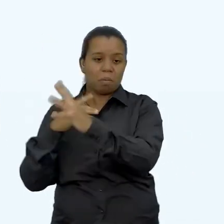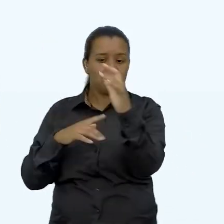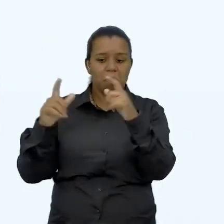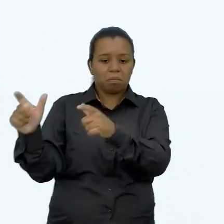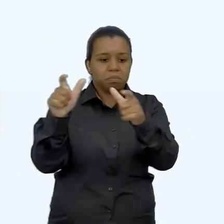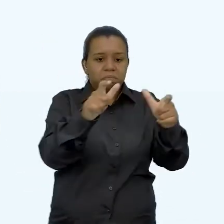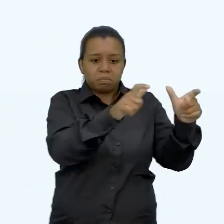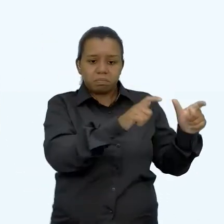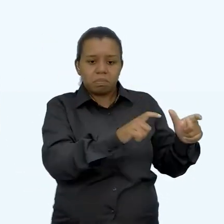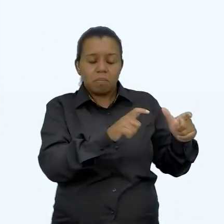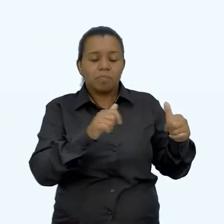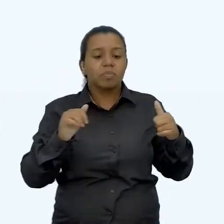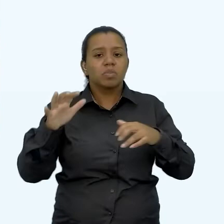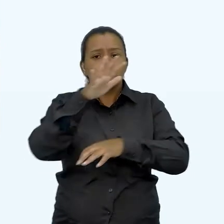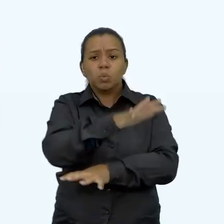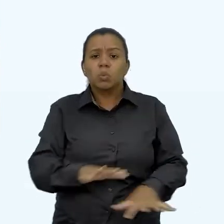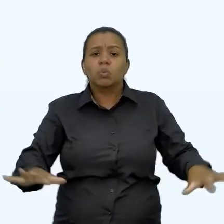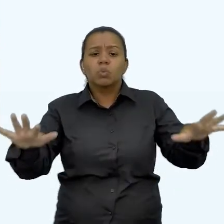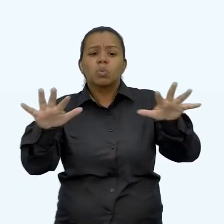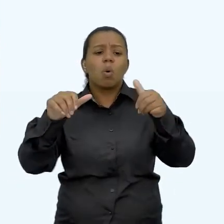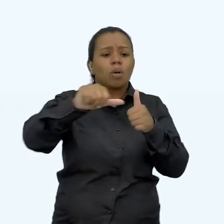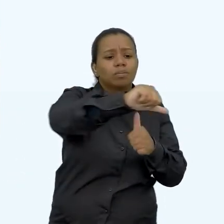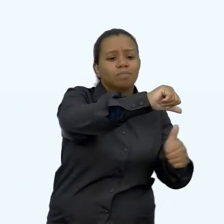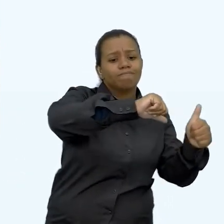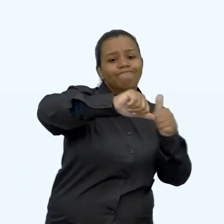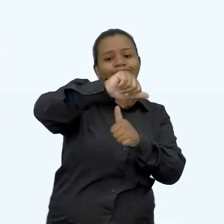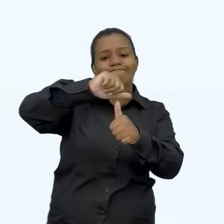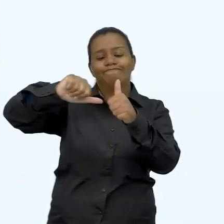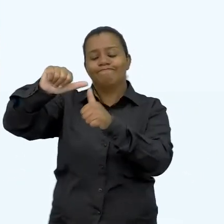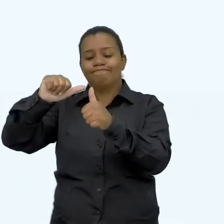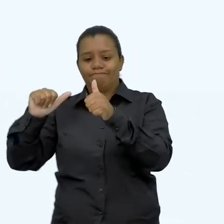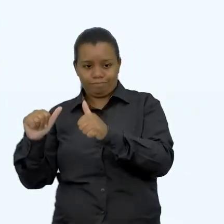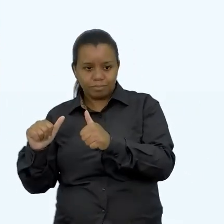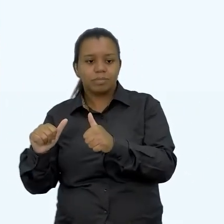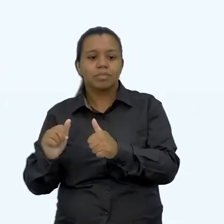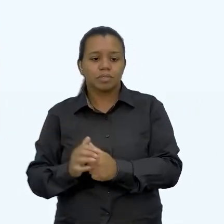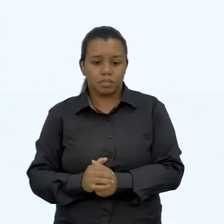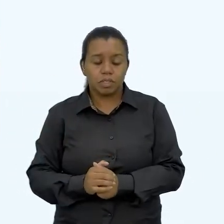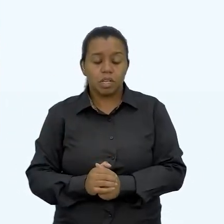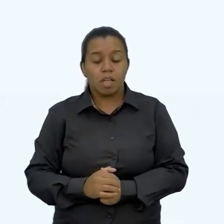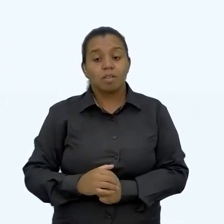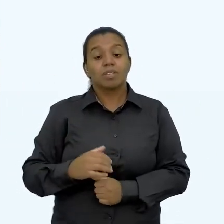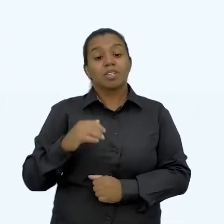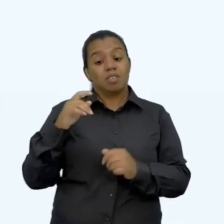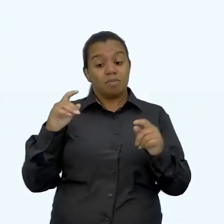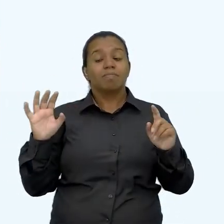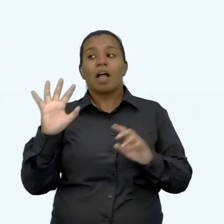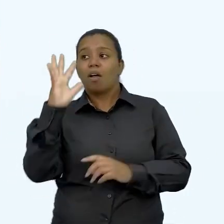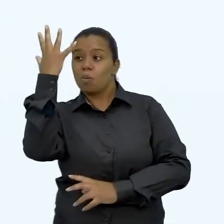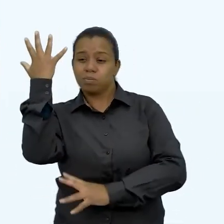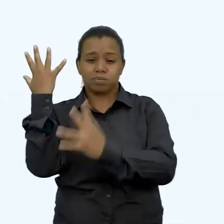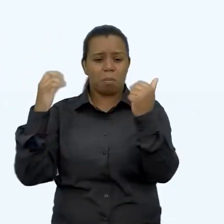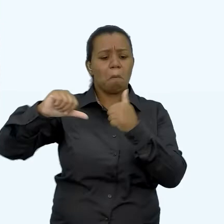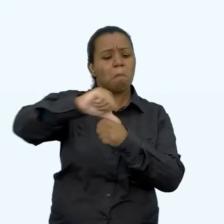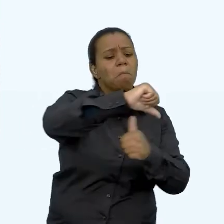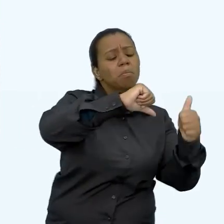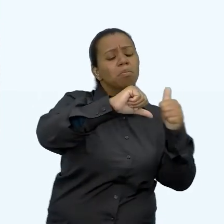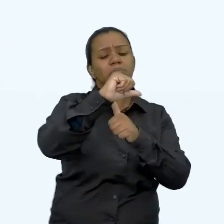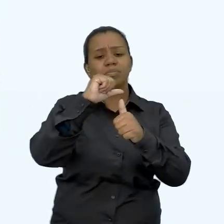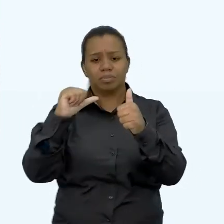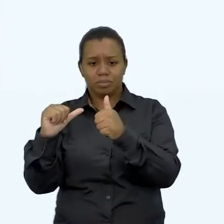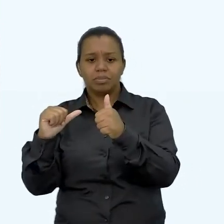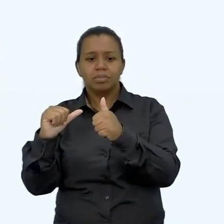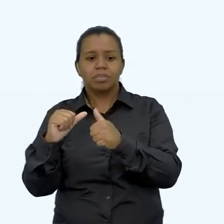estão sempre mudando de forma. As mudanças são causadas pela ação constante de forças naturais, internas